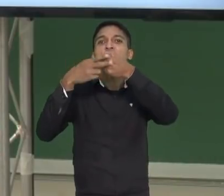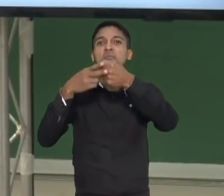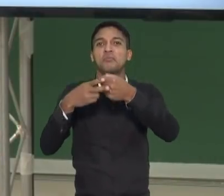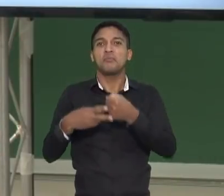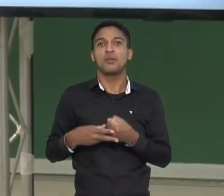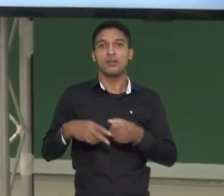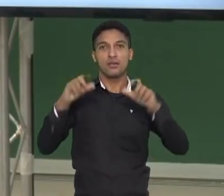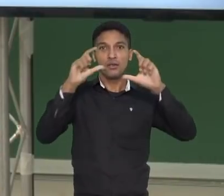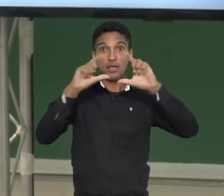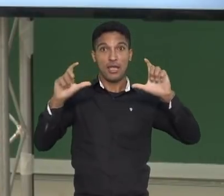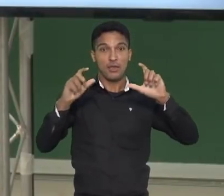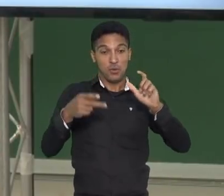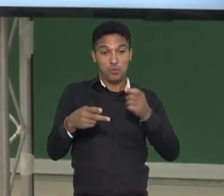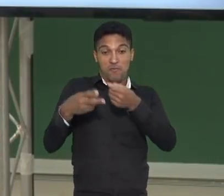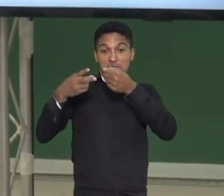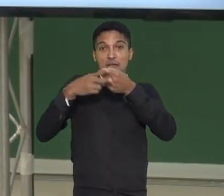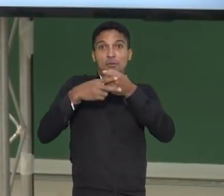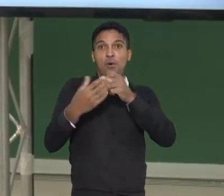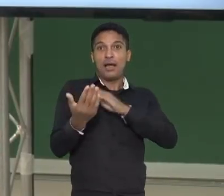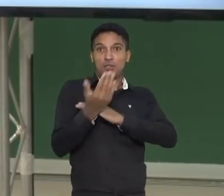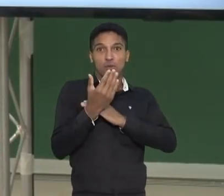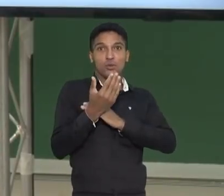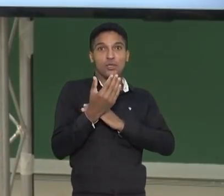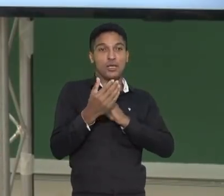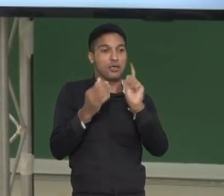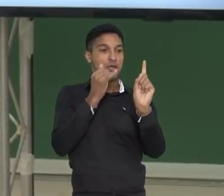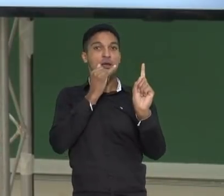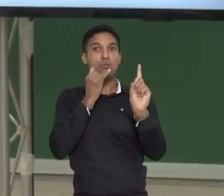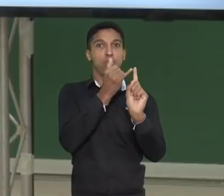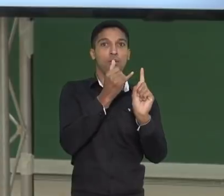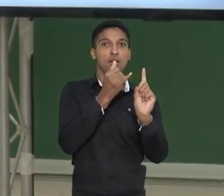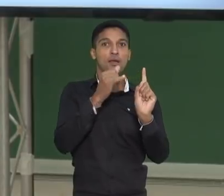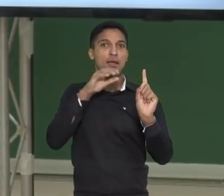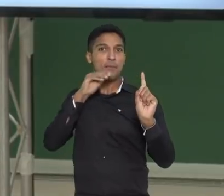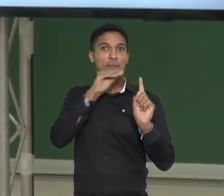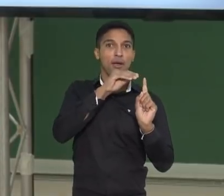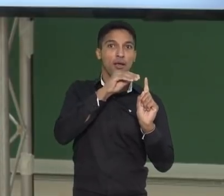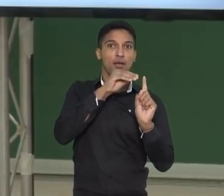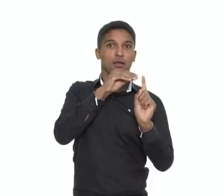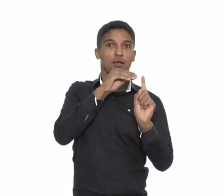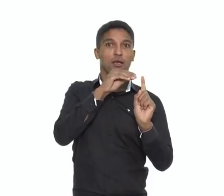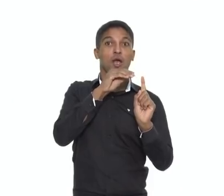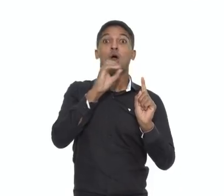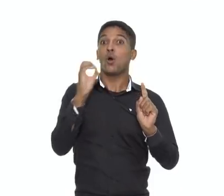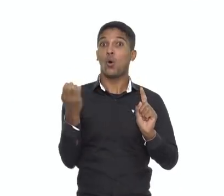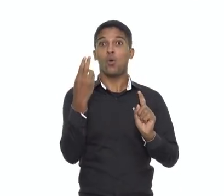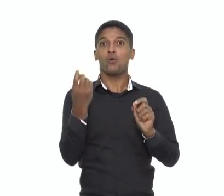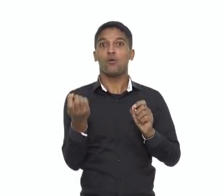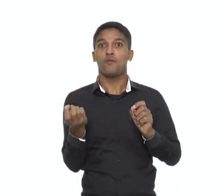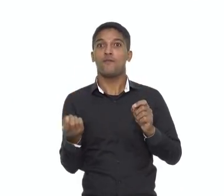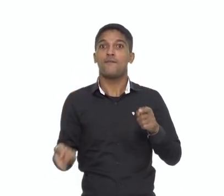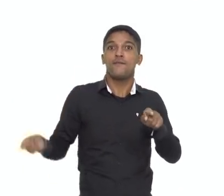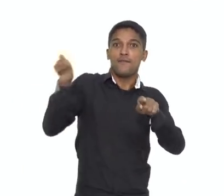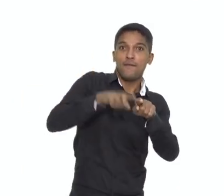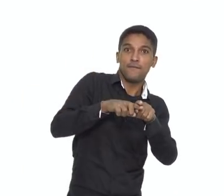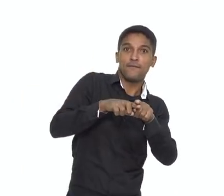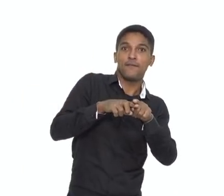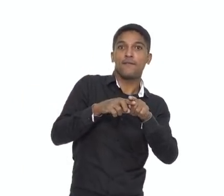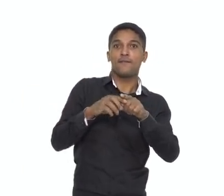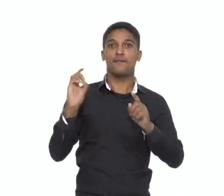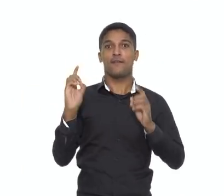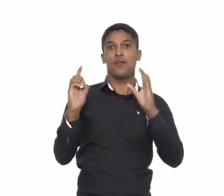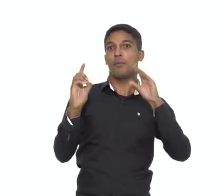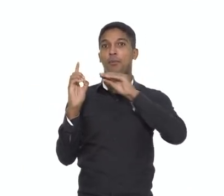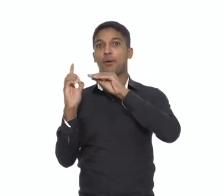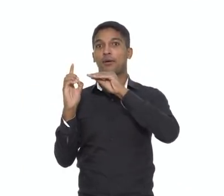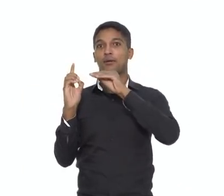eles vão introduzir a fala, né? Ou retomar quem falou. Então, olha lá. Verbos de sende. Disse e